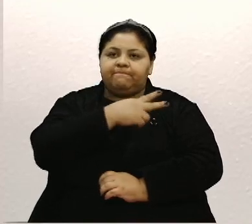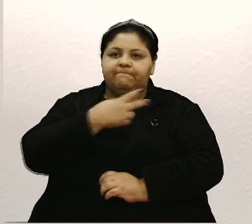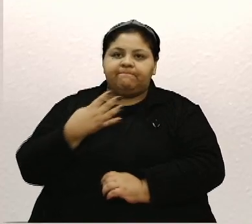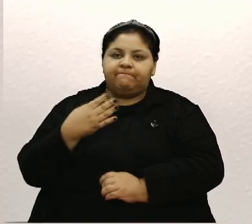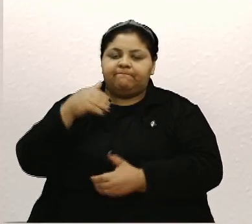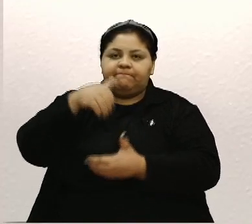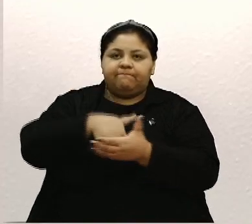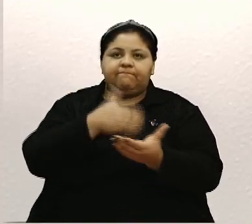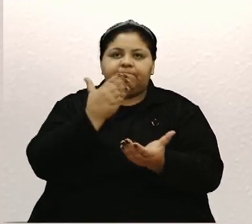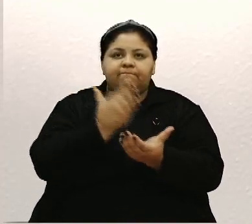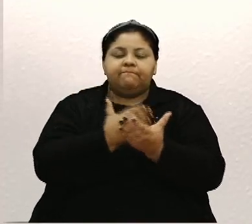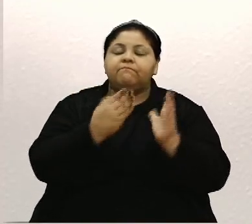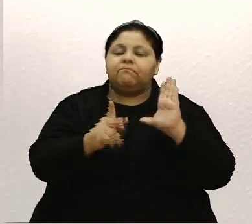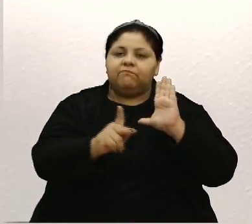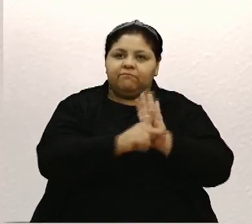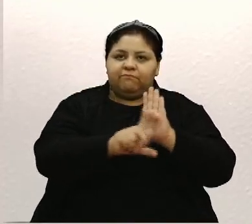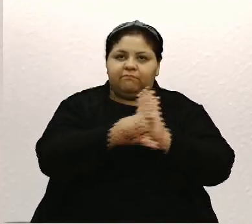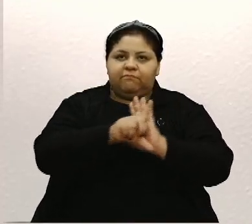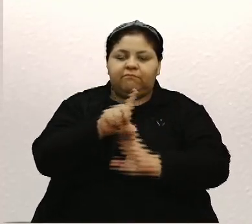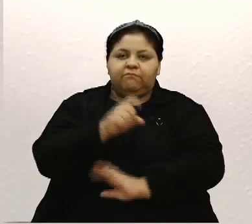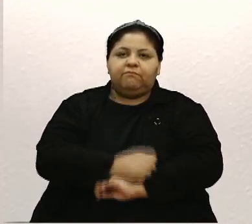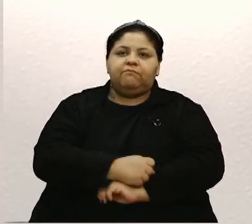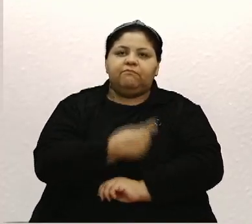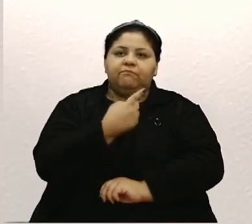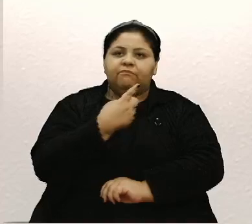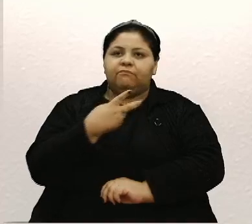159/2024, contendo o projeto de lei número